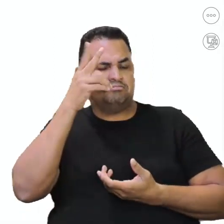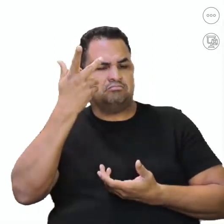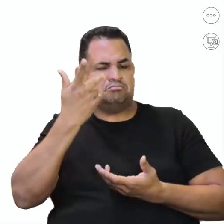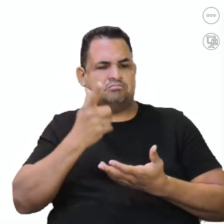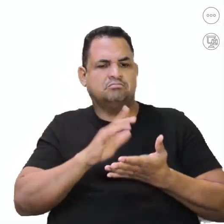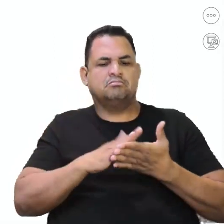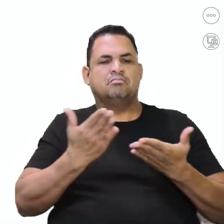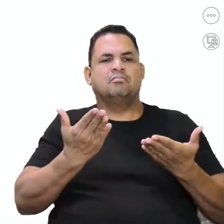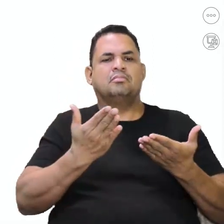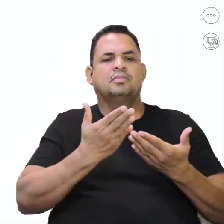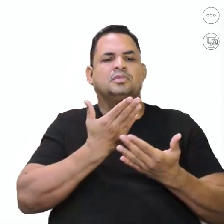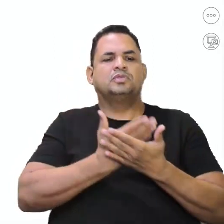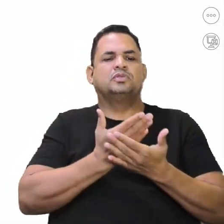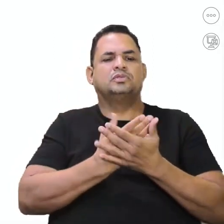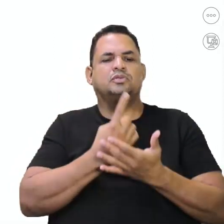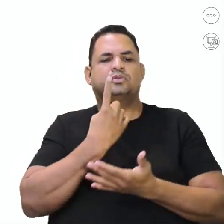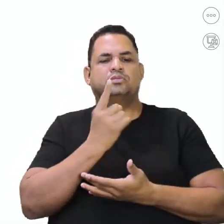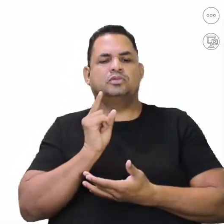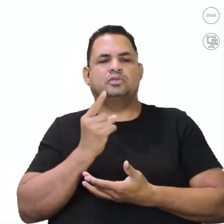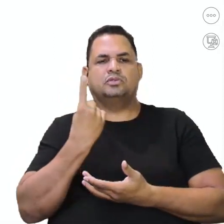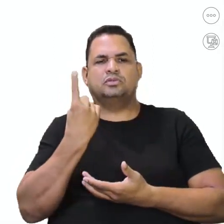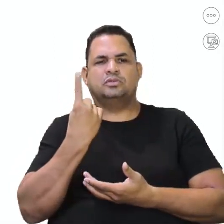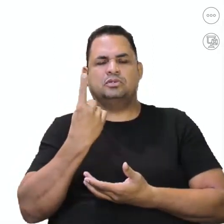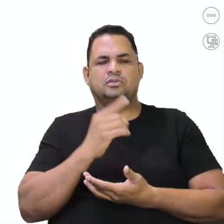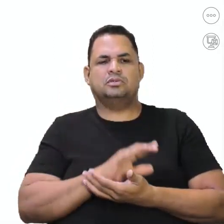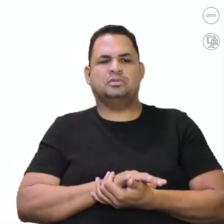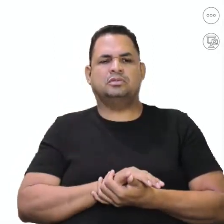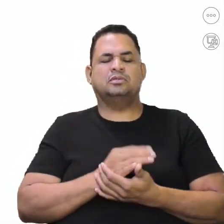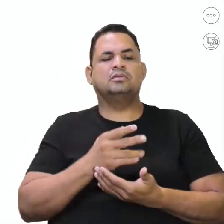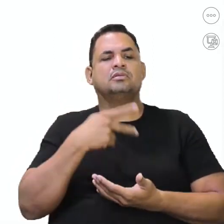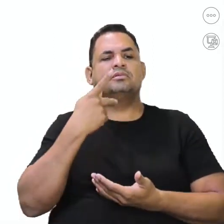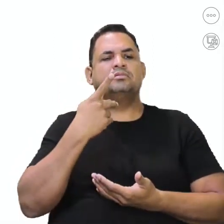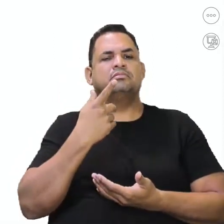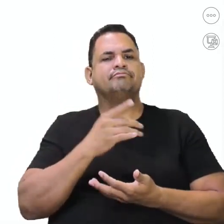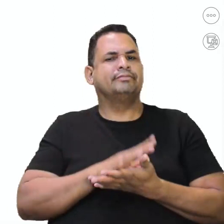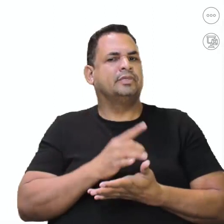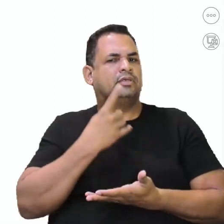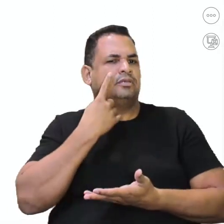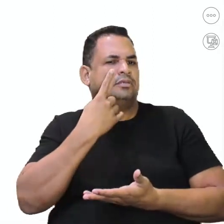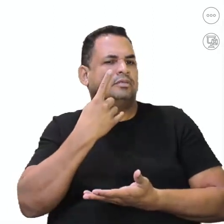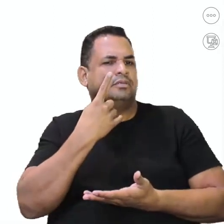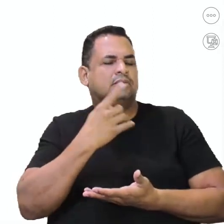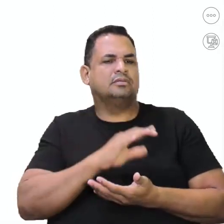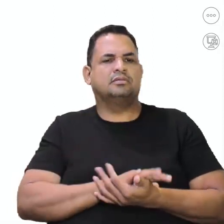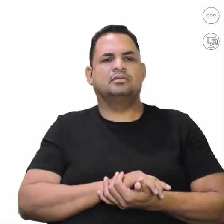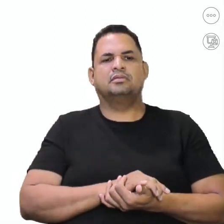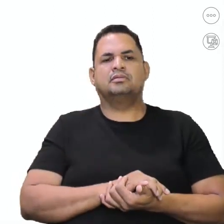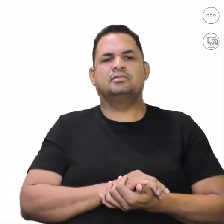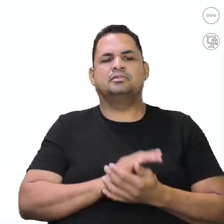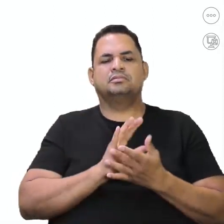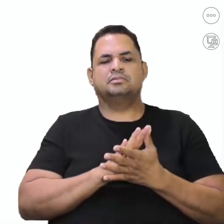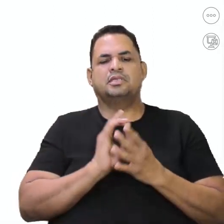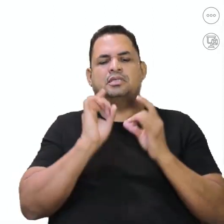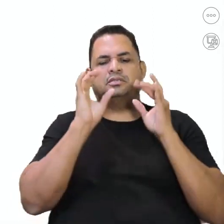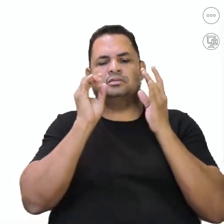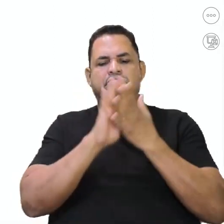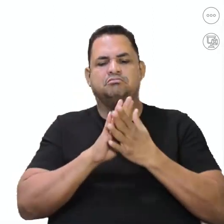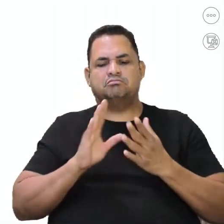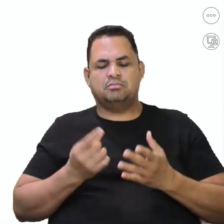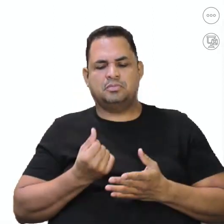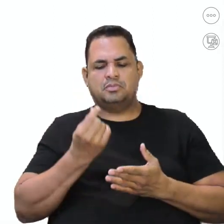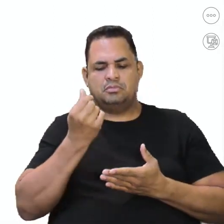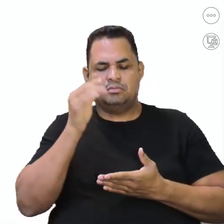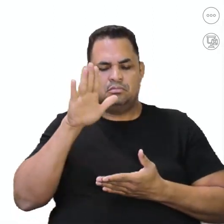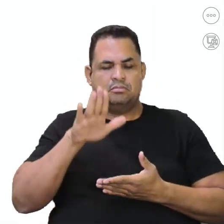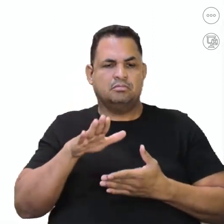que você viu isso na nossa aula 1.1. Aí você fala, caramba, eu vi isso aqui, special promotion, promoção especial.